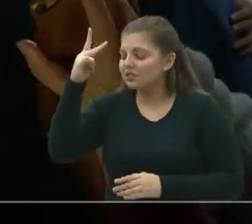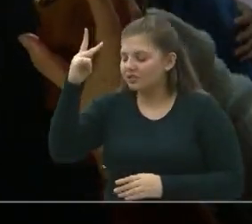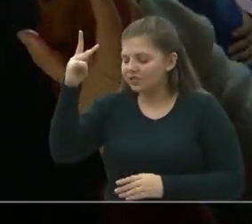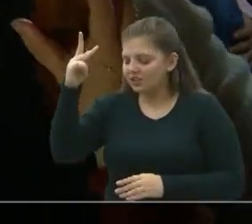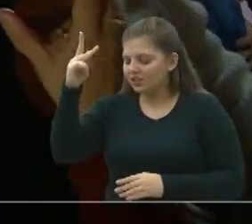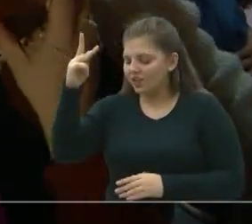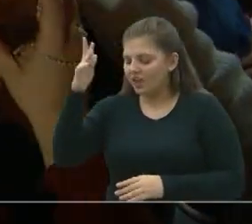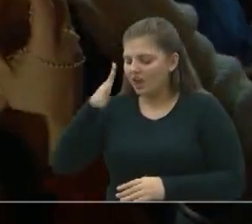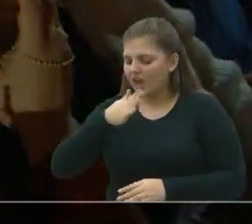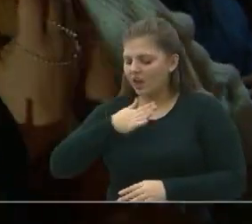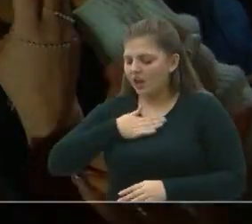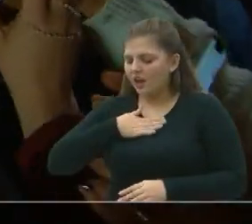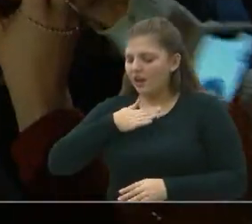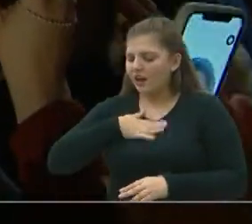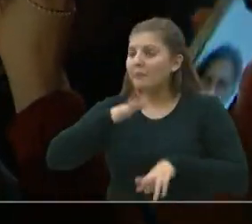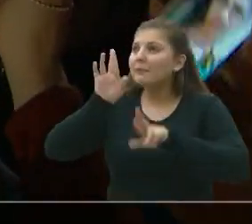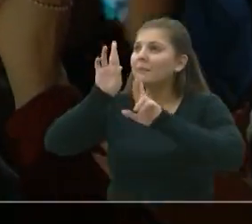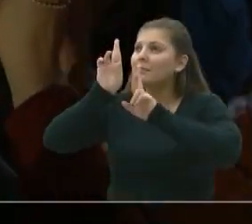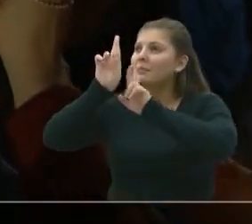Somente em ti